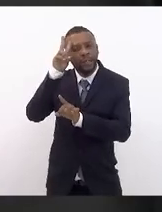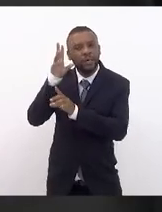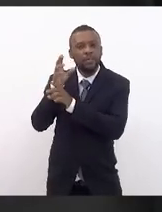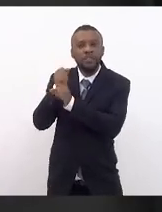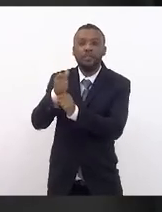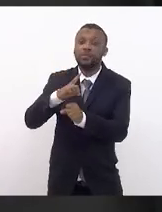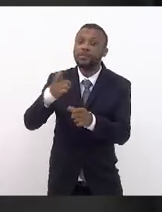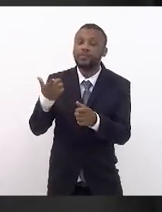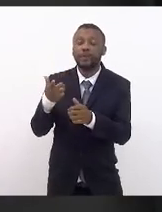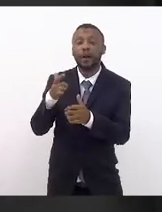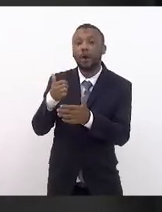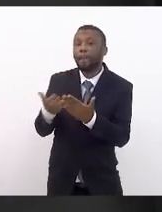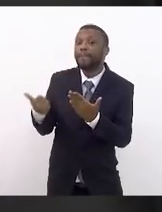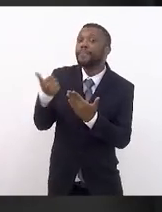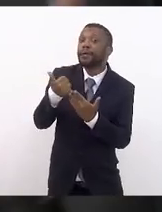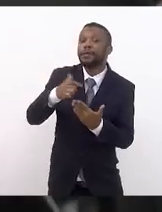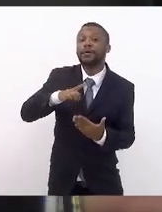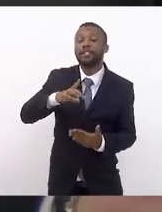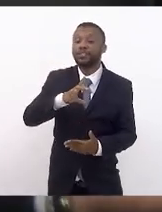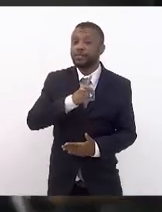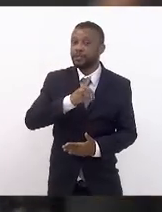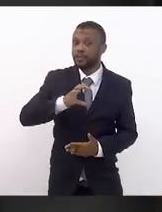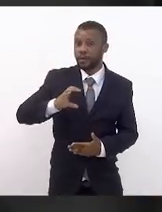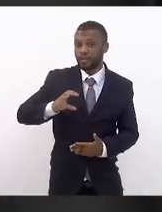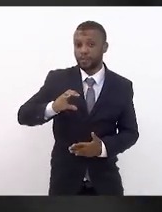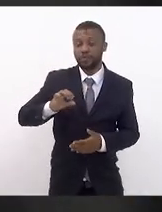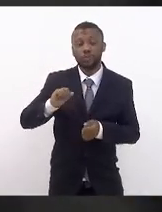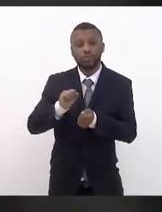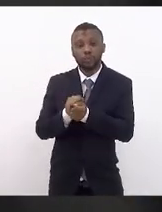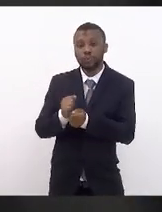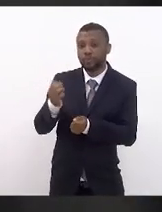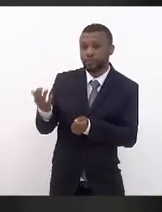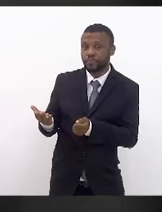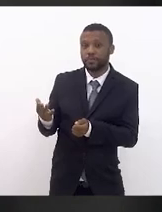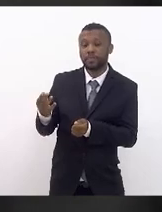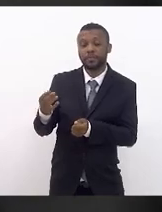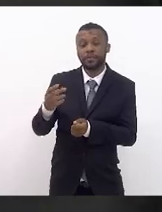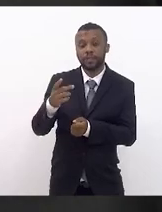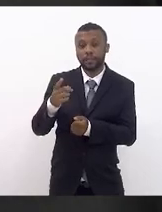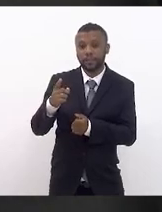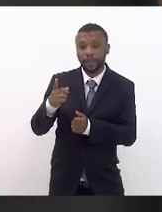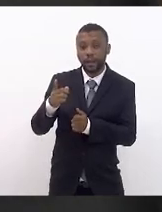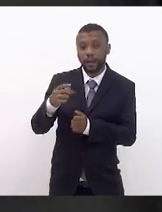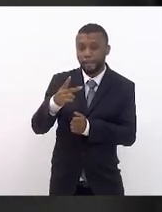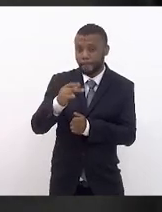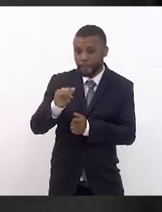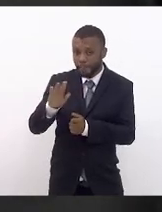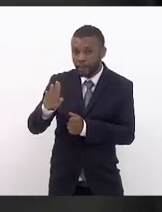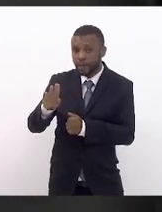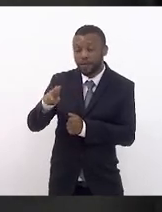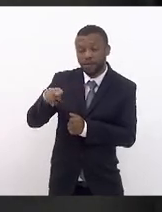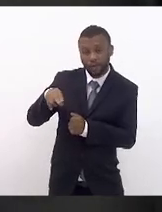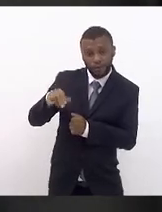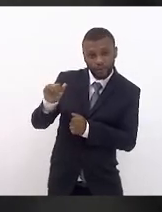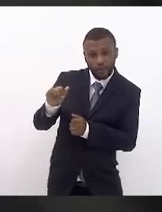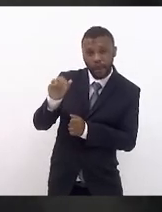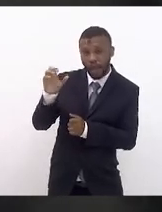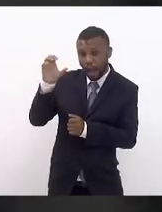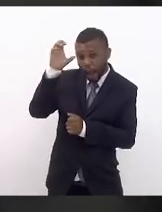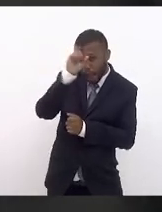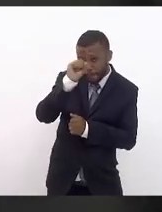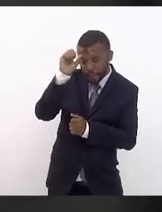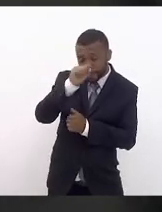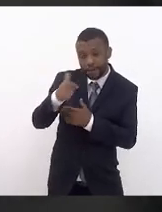o privilégio de ser diácono ao lado dele na primeira Igreja Batista de Nova Iguaçu e aprender esse ofício